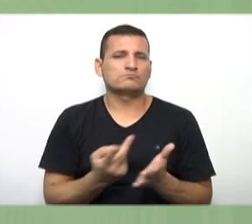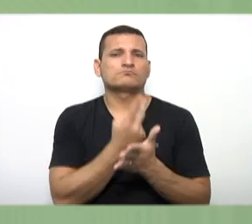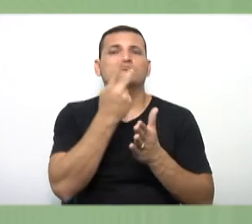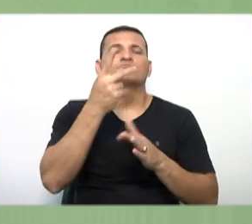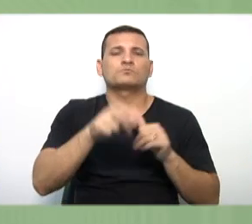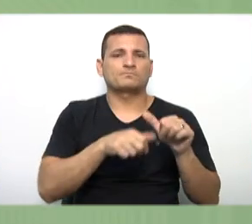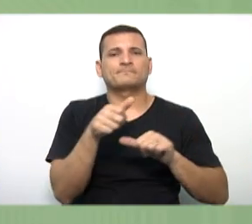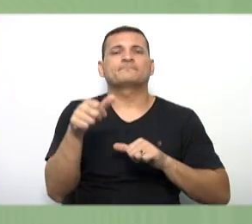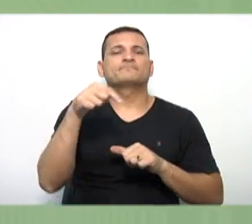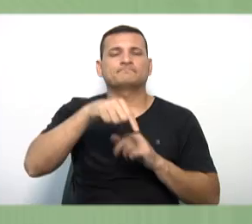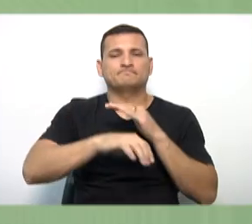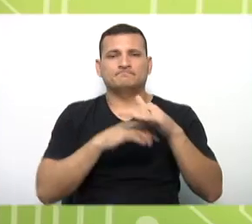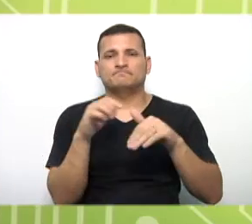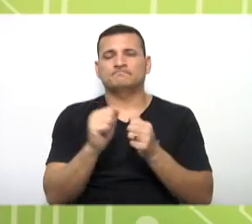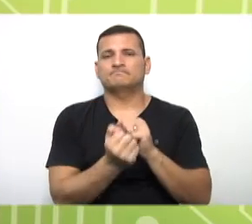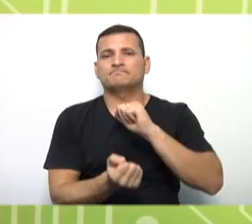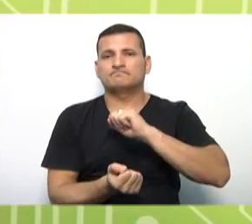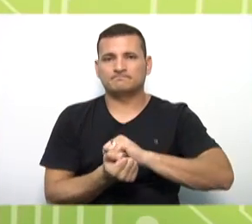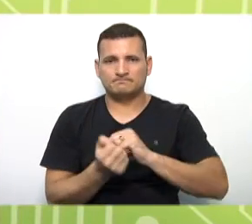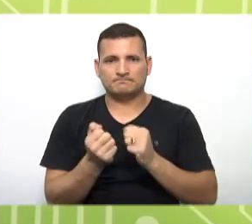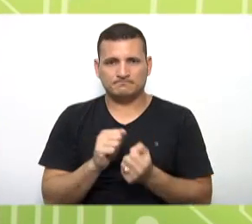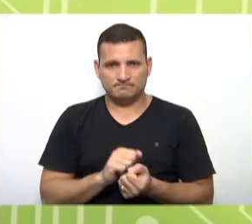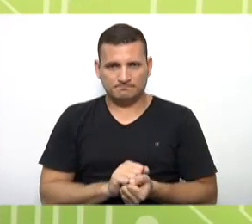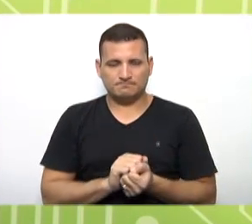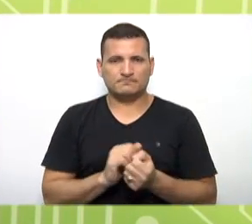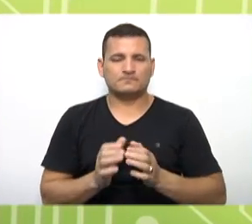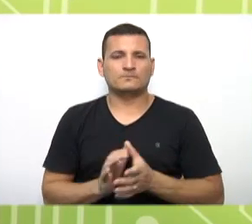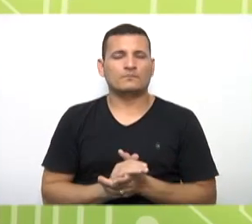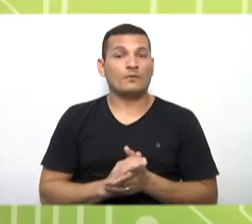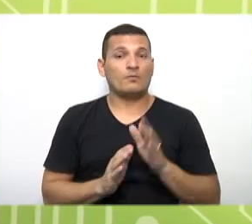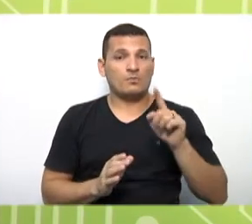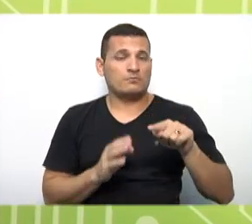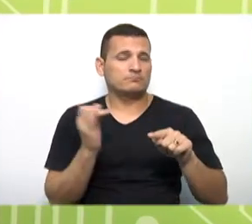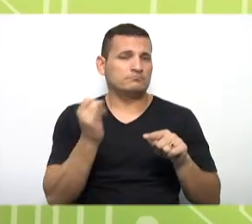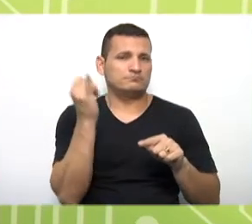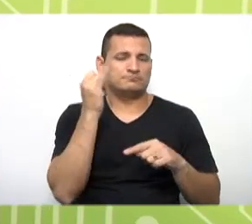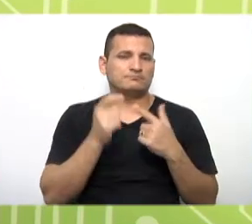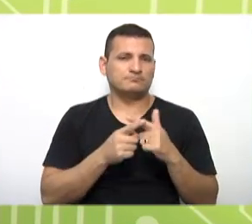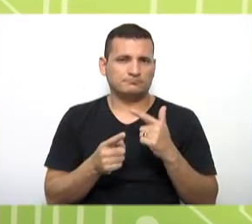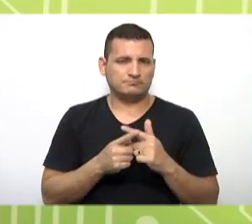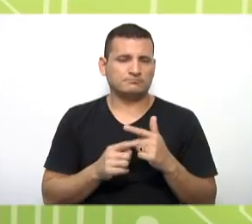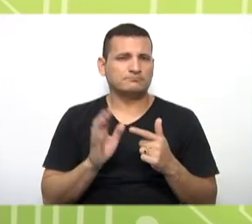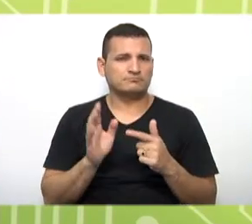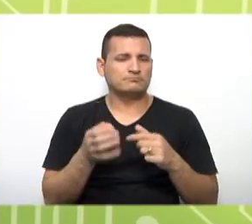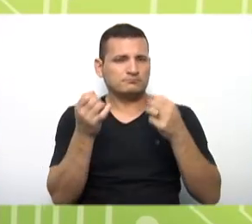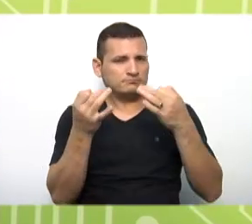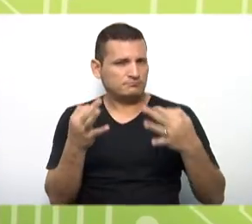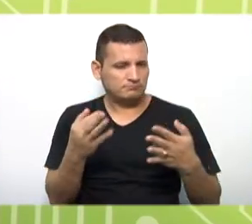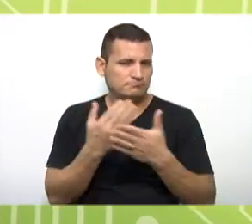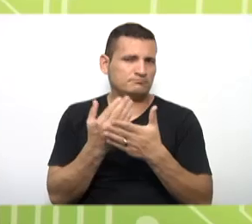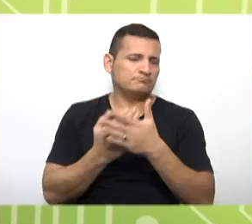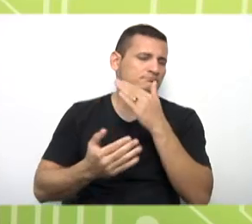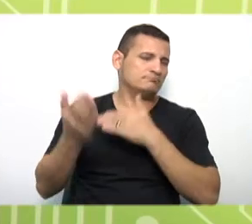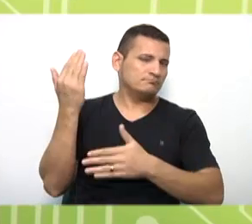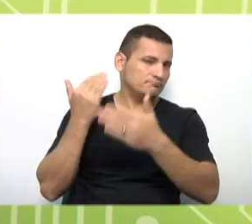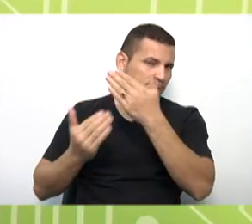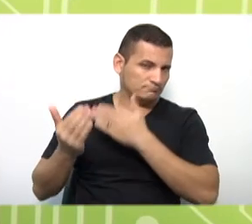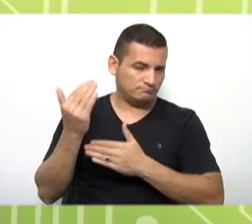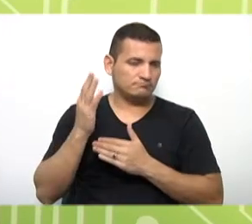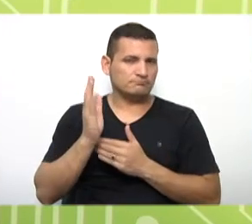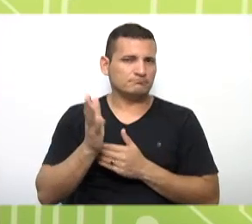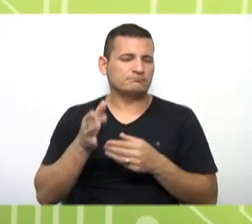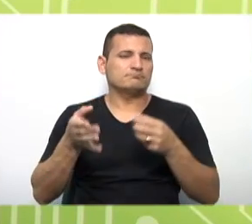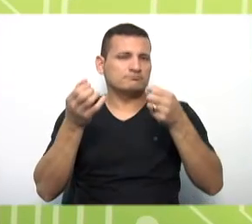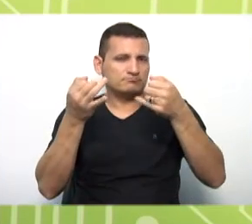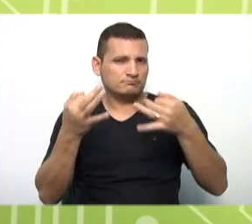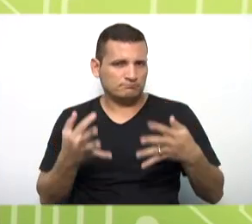adaptação. Isso é muito importante, porque nós já falamos aí nas nossas aulas, todas as aulas, creio que nós